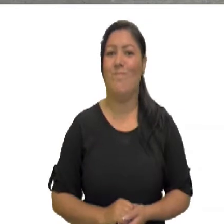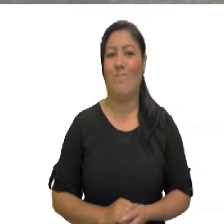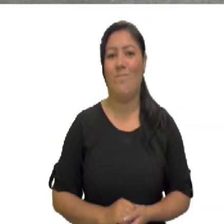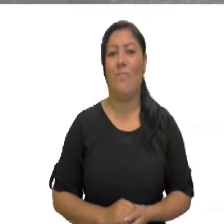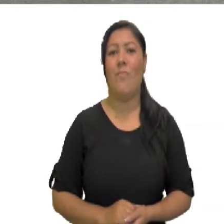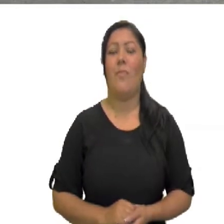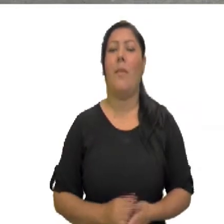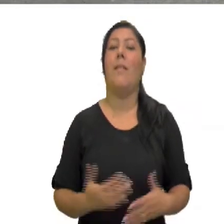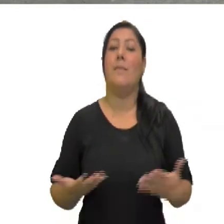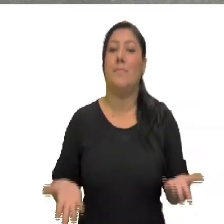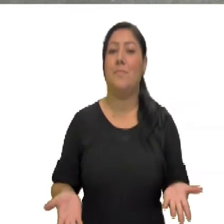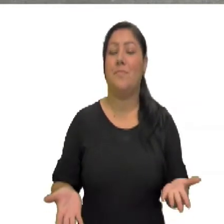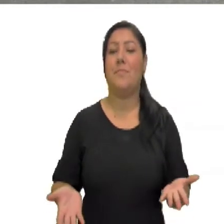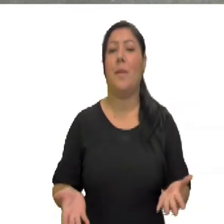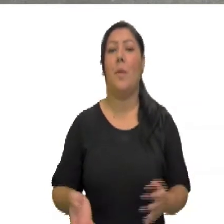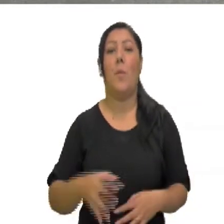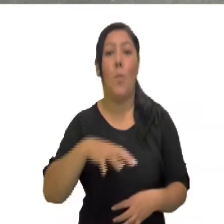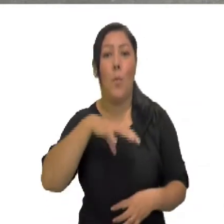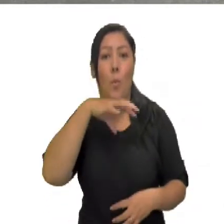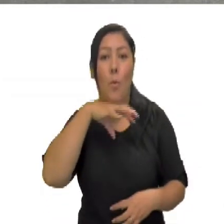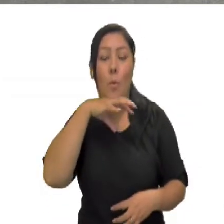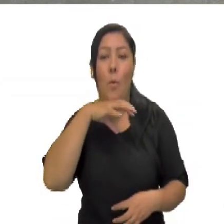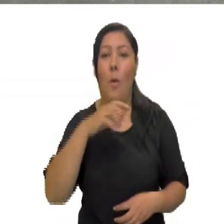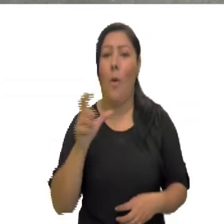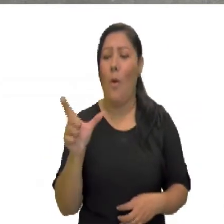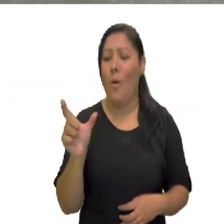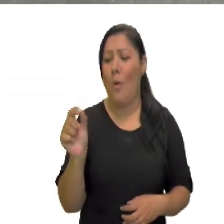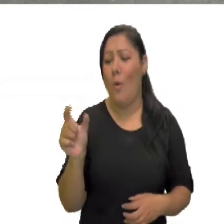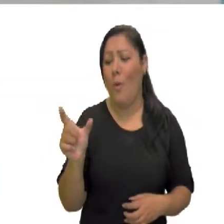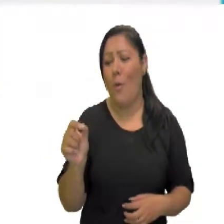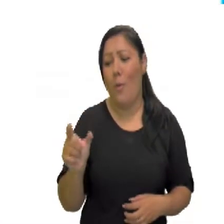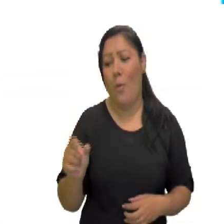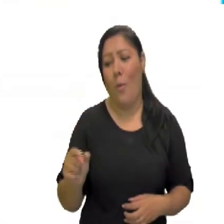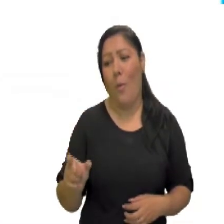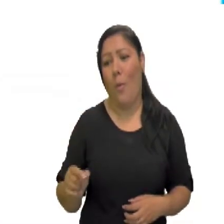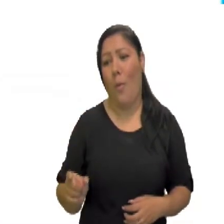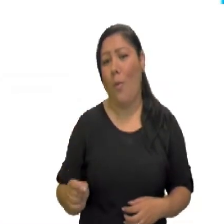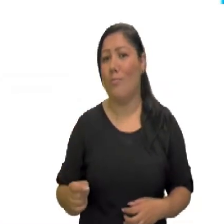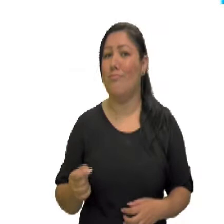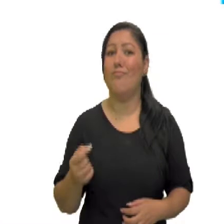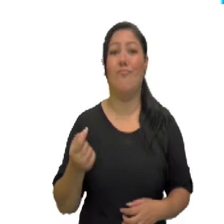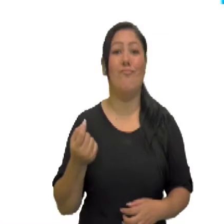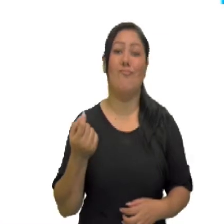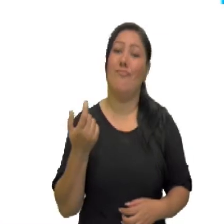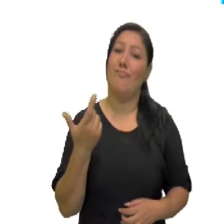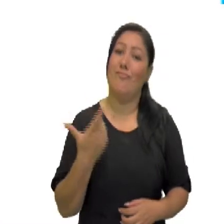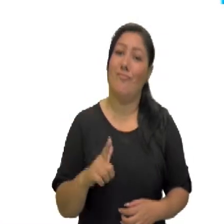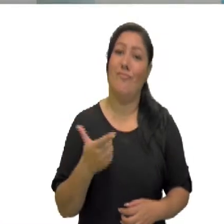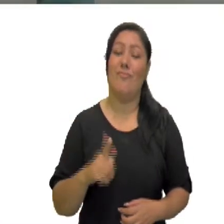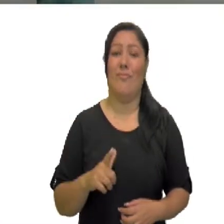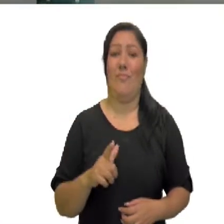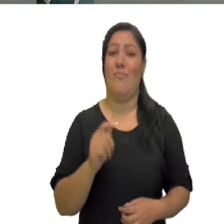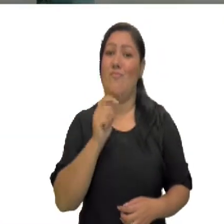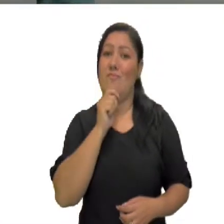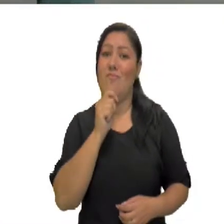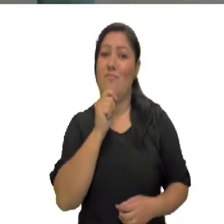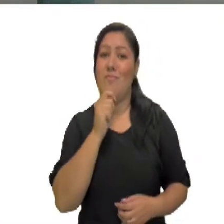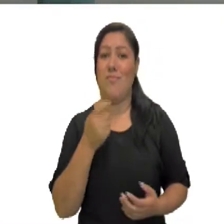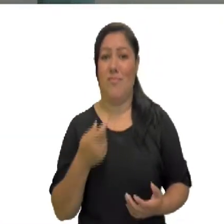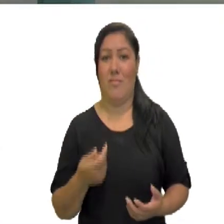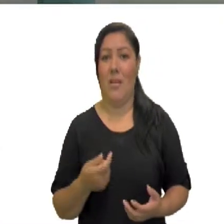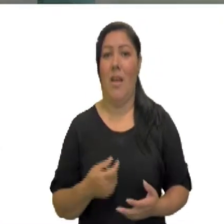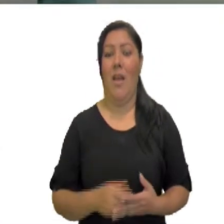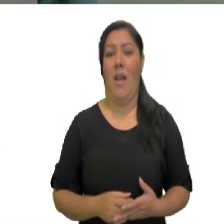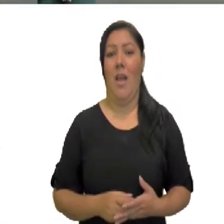animais invertebrados são aqueles que não possuem uma coluna vertebral, uma